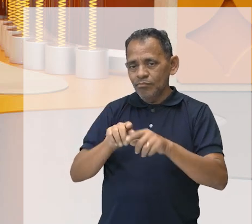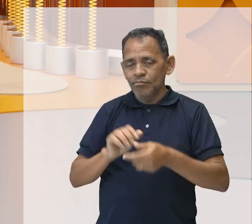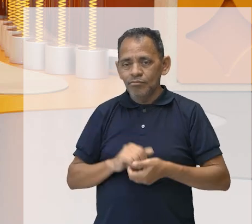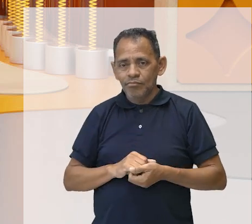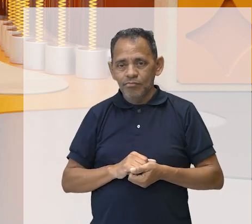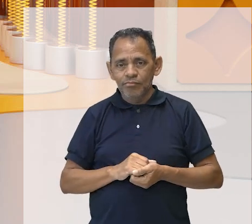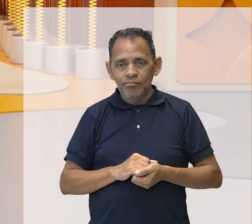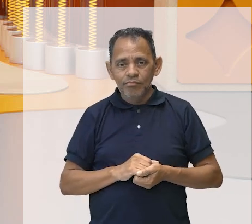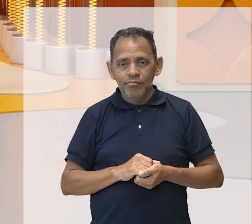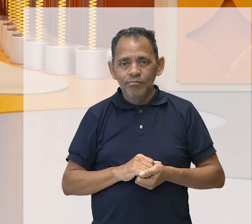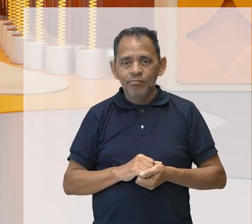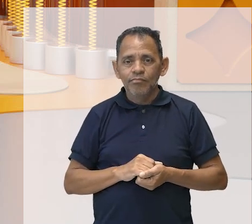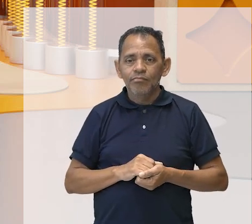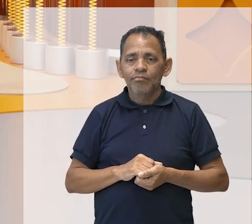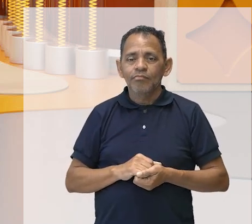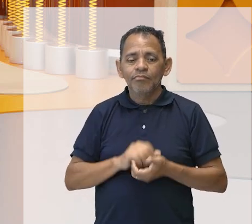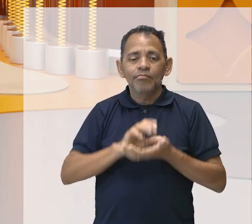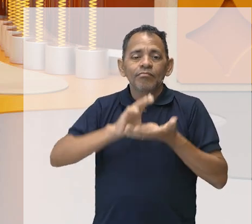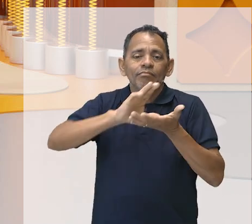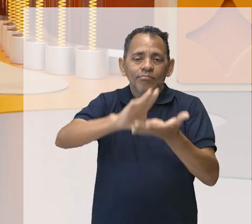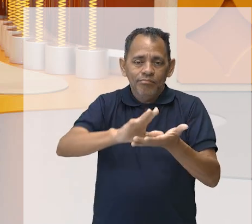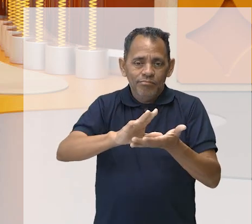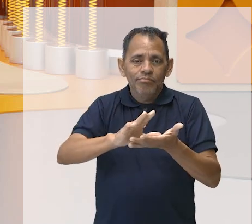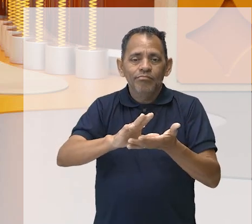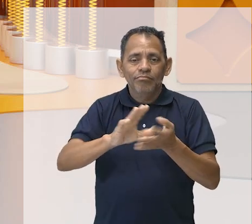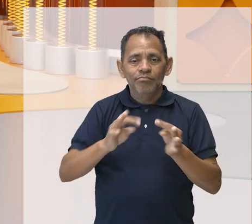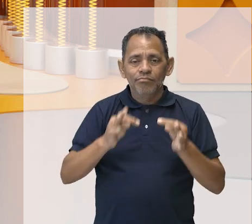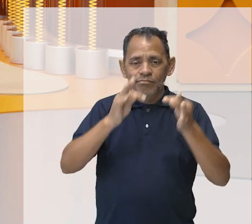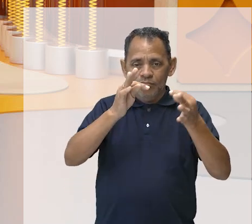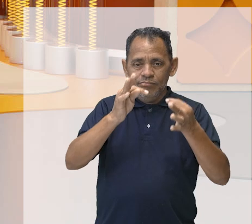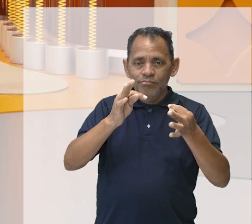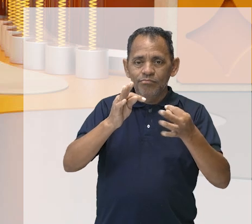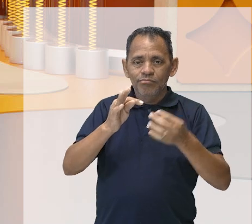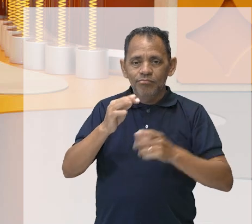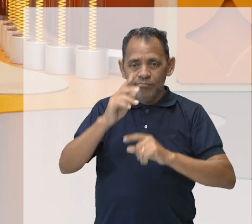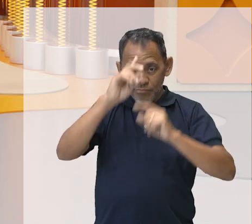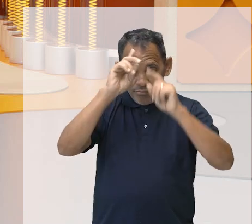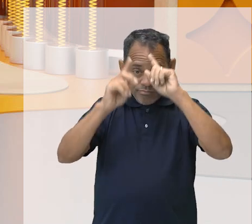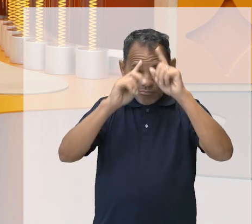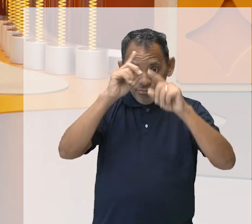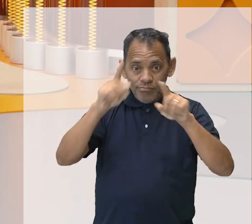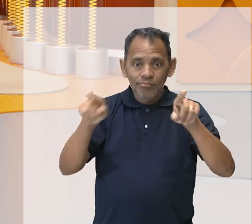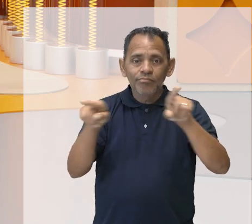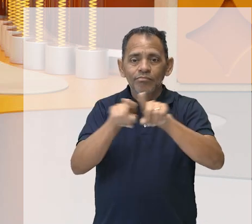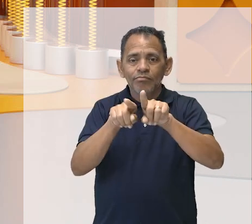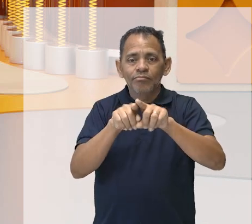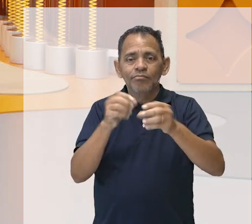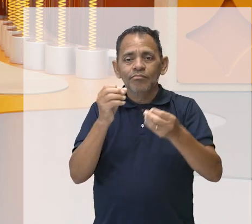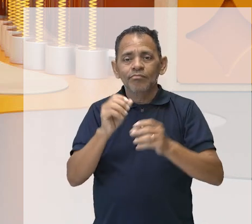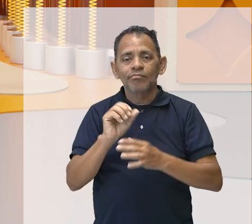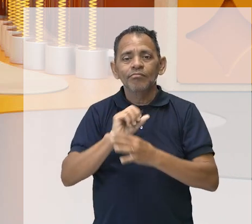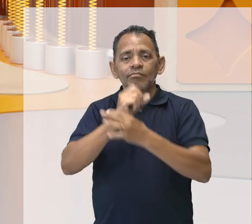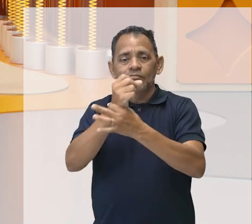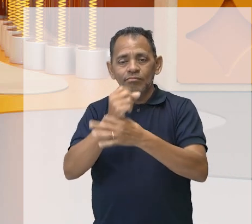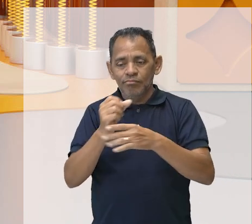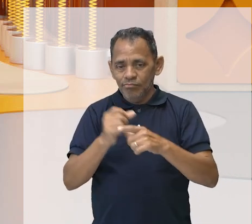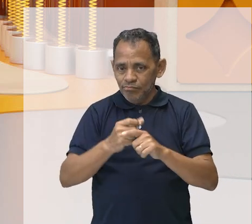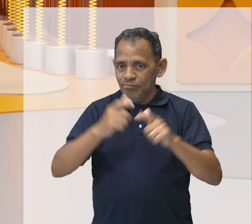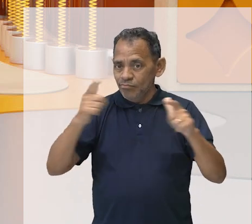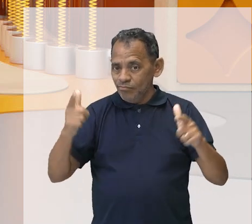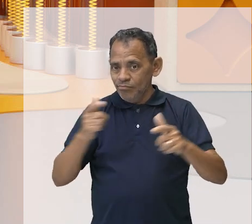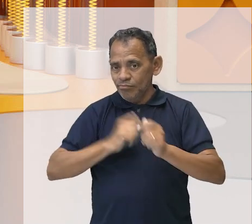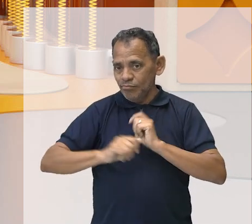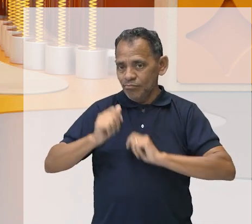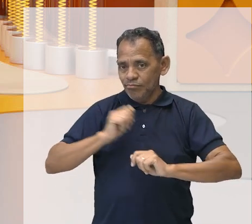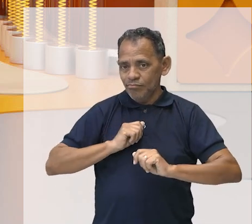investir, né, em tecnologia e inovação é crucial, tá? Para garantir o quê? O crescimento econômico